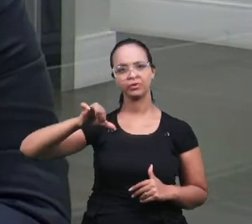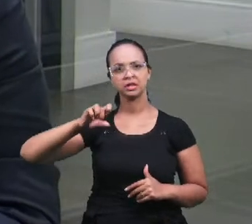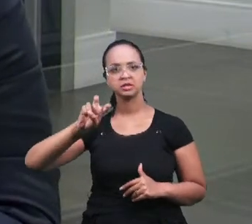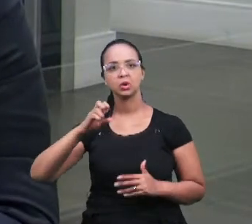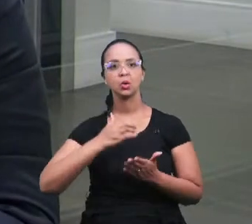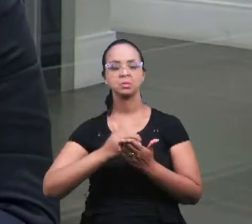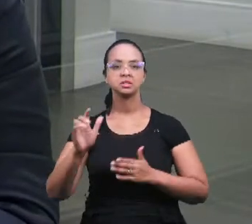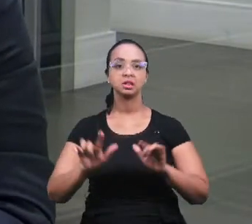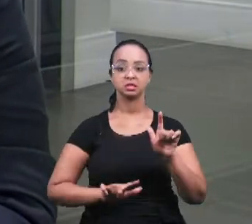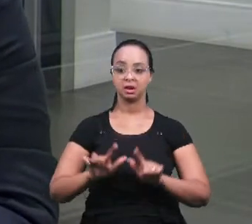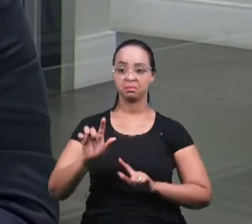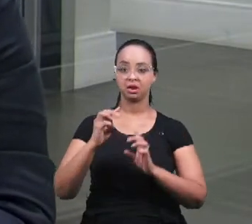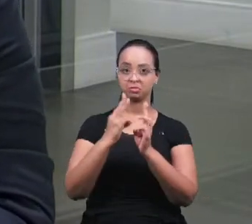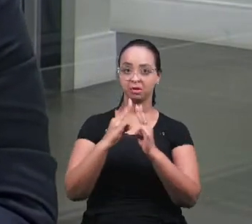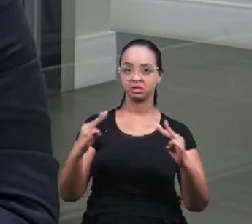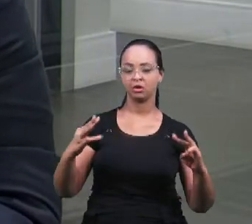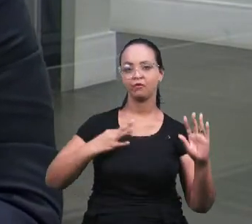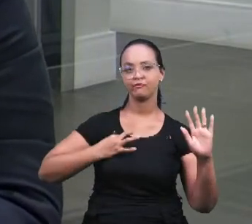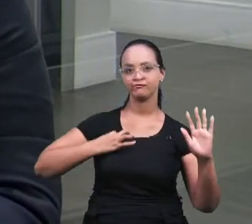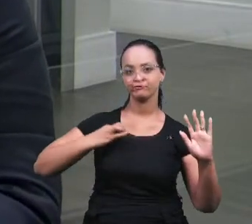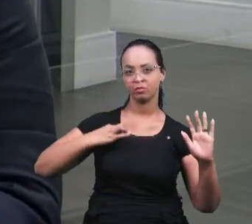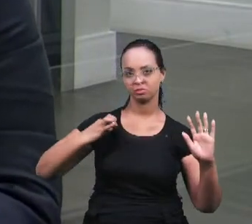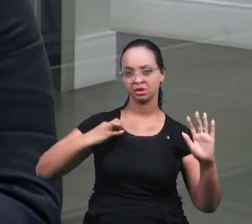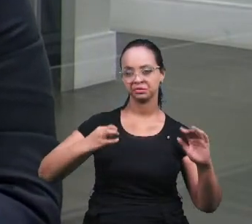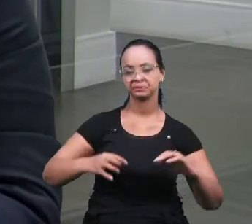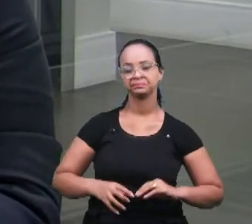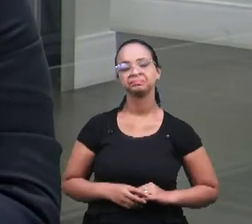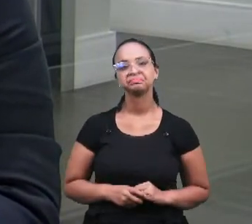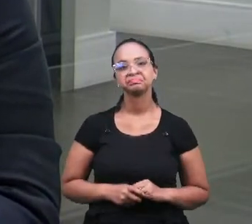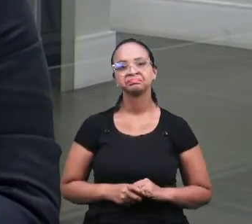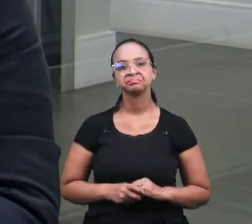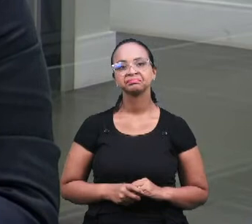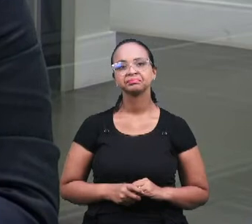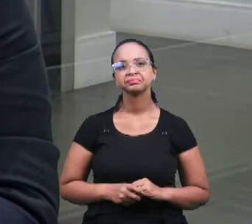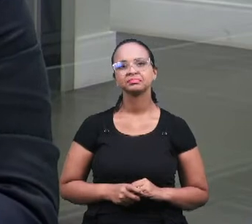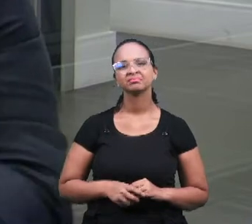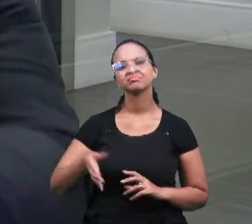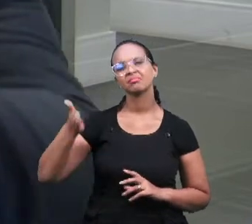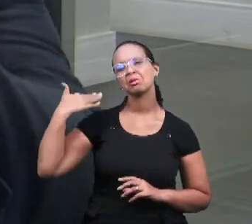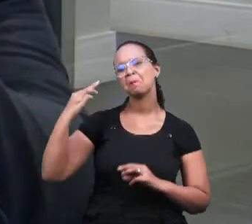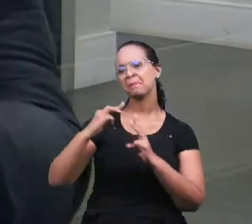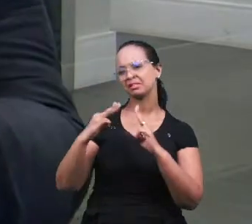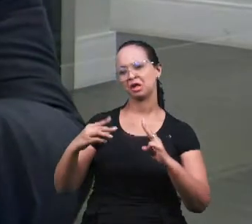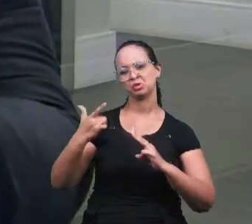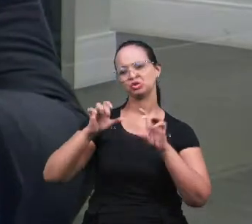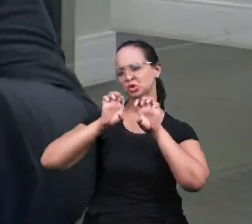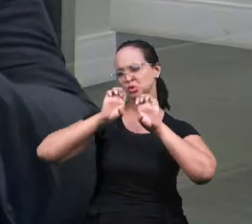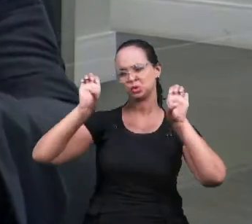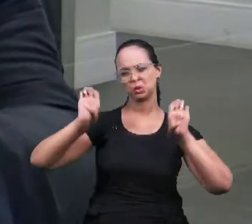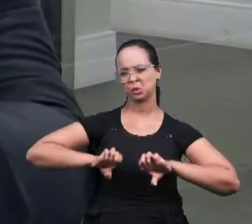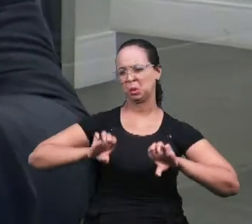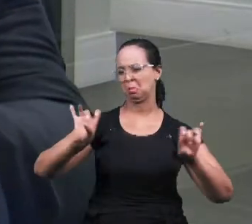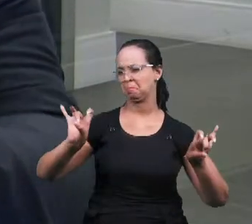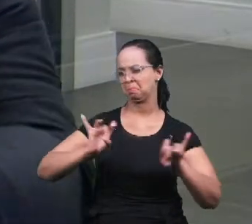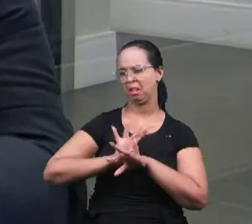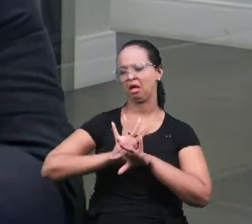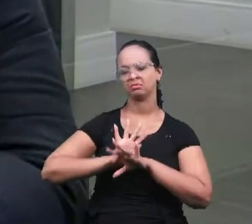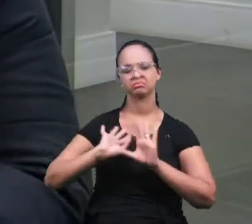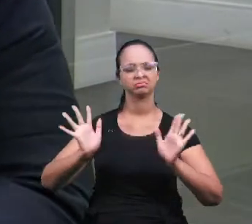trabalhar no Manaim, como voluntário. E na época o Manaim ainda não tinha essa estrutura, já tinha uma